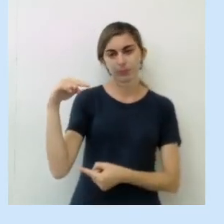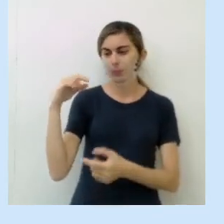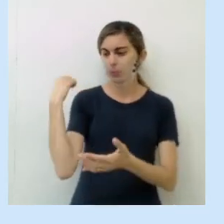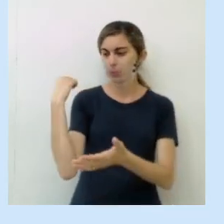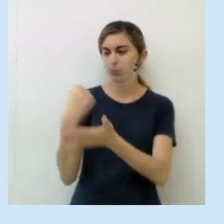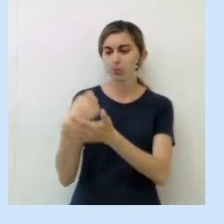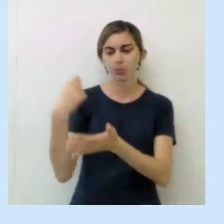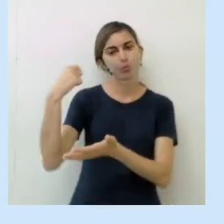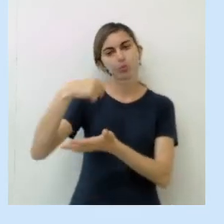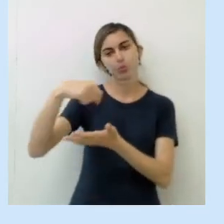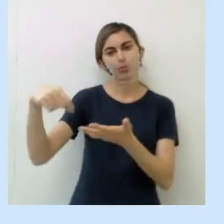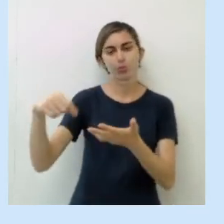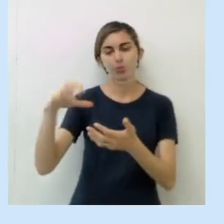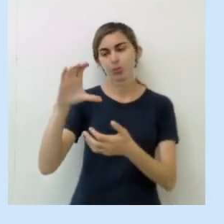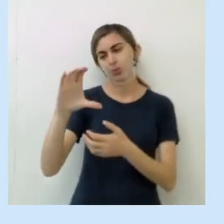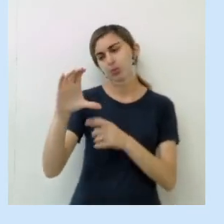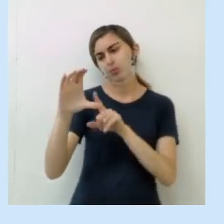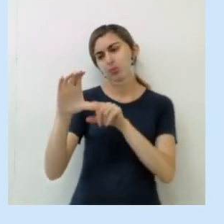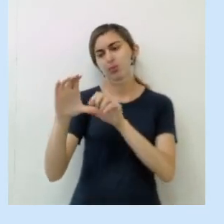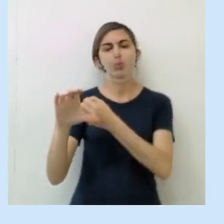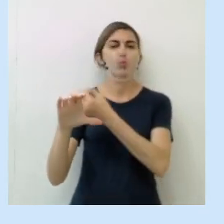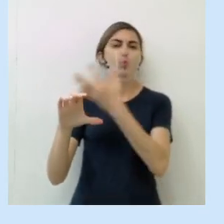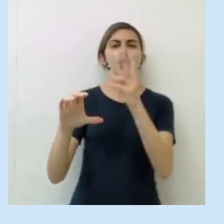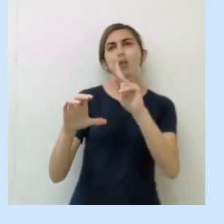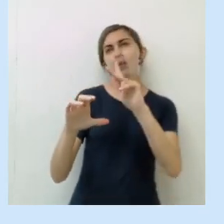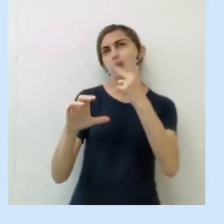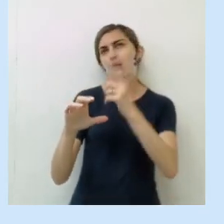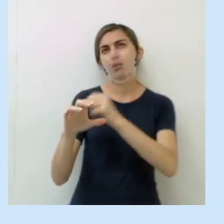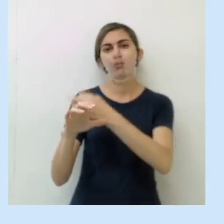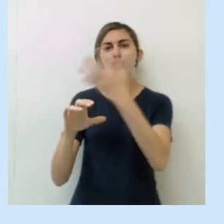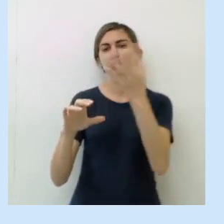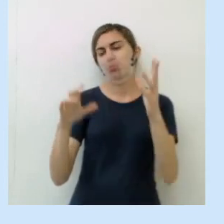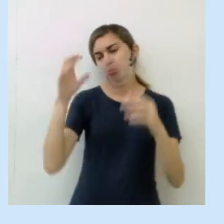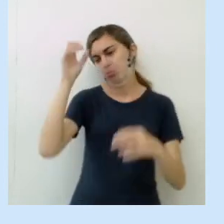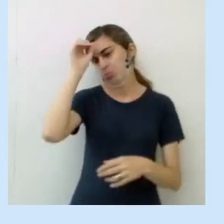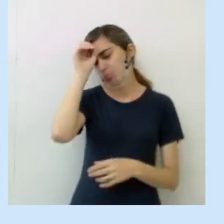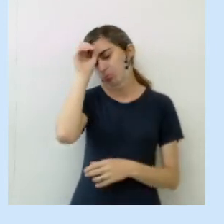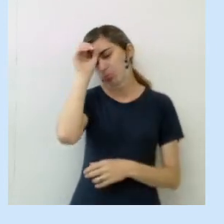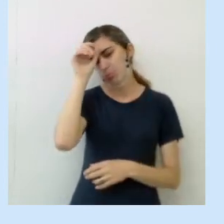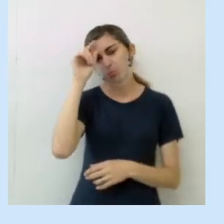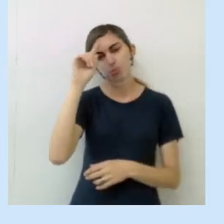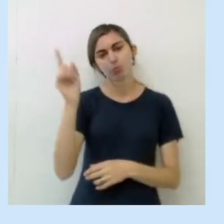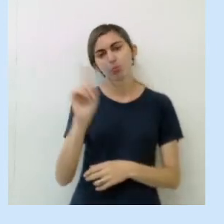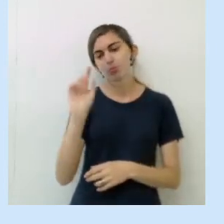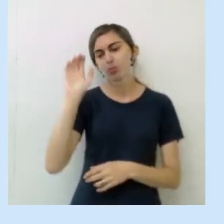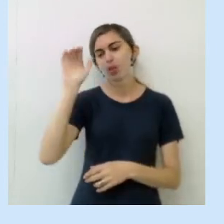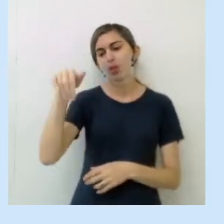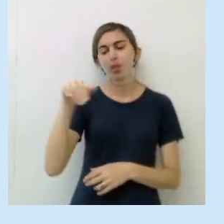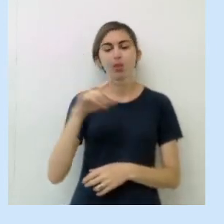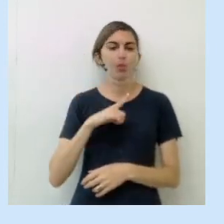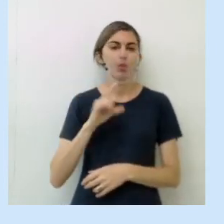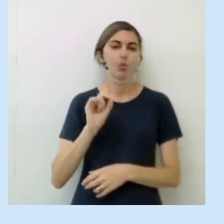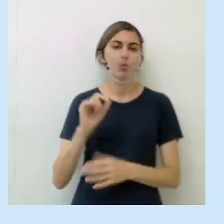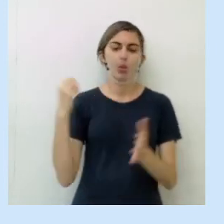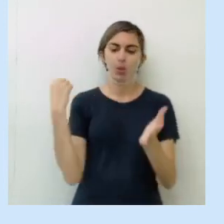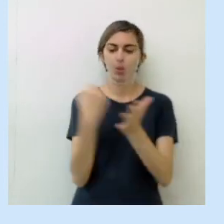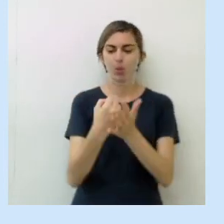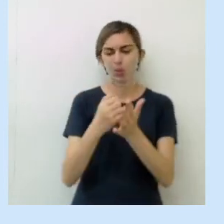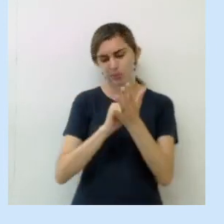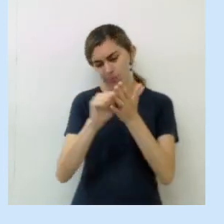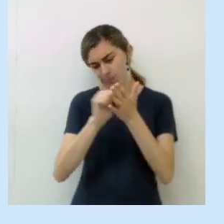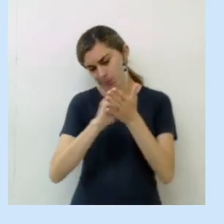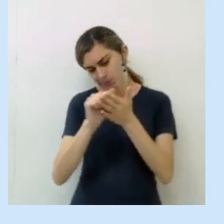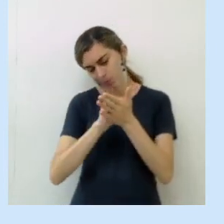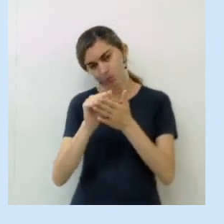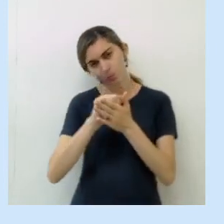escrito lá C não sei quanto, H não sei quanto, e você não saber o que é que tem ali dentro, porque o rótulo está